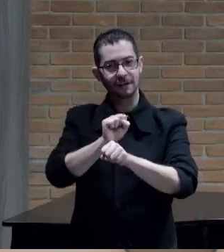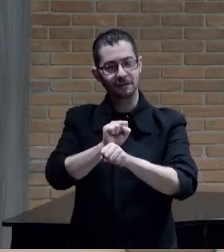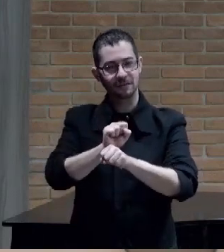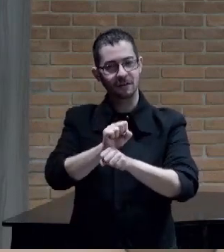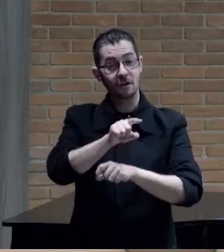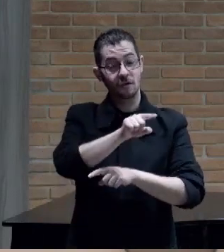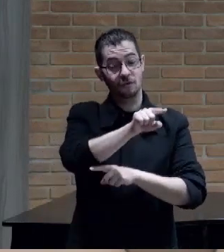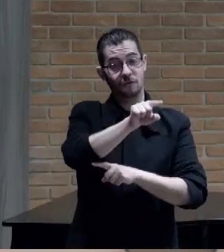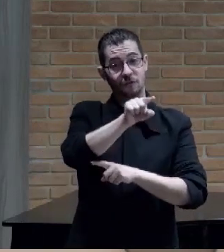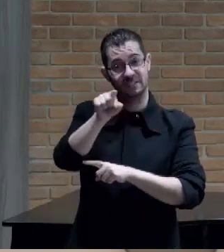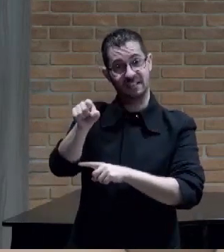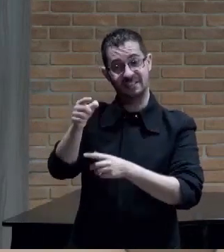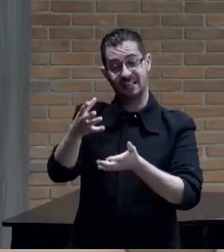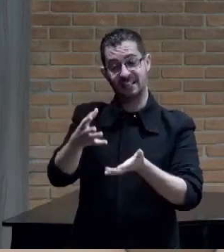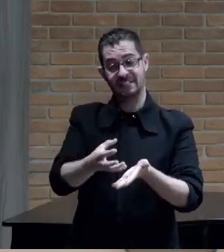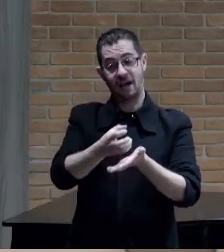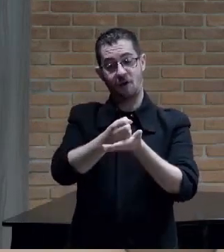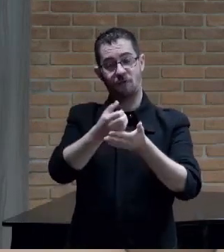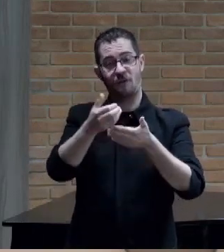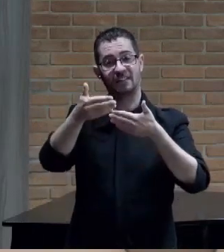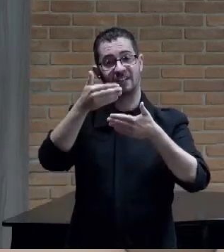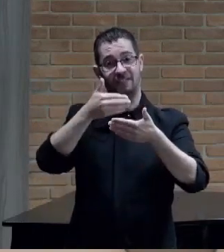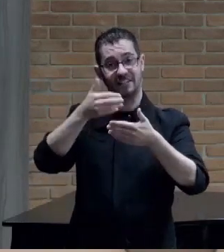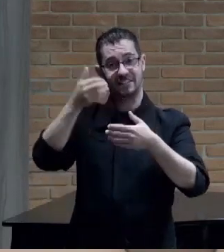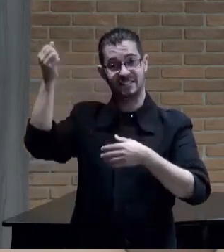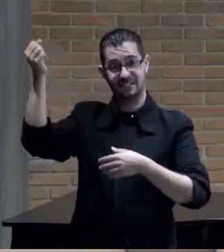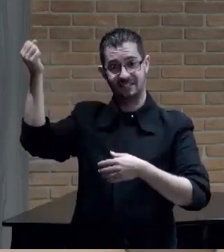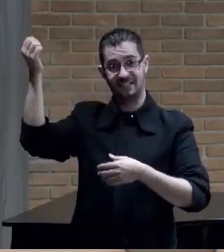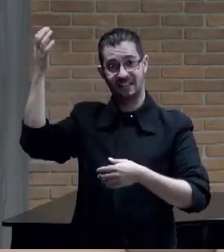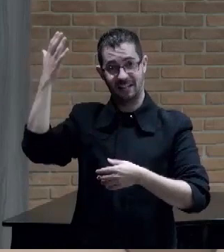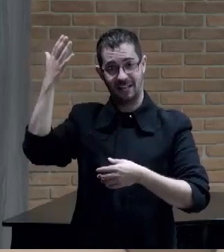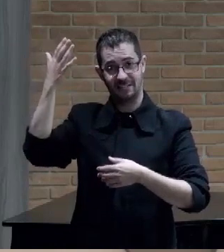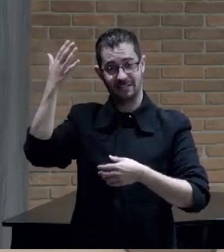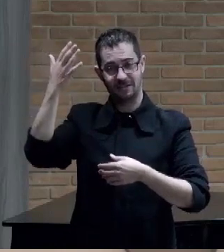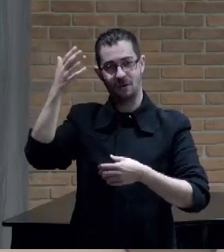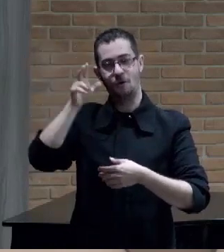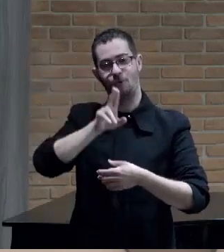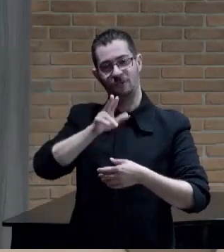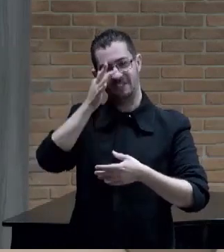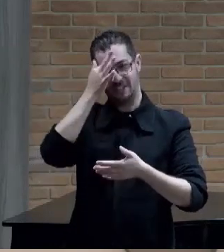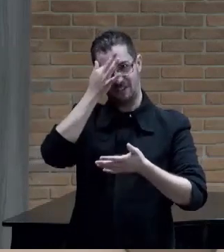Vocês são salvos pela graça por meio da fé. Isso não vem de vocês.